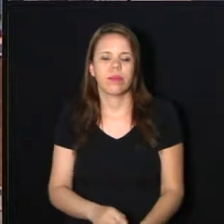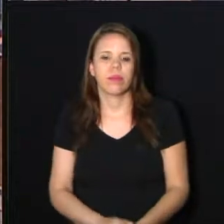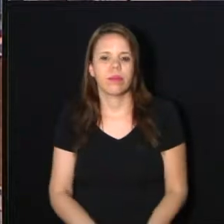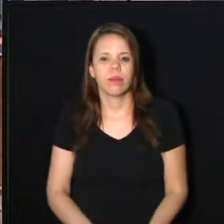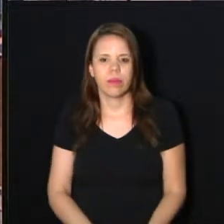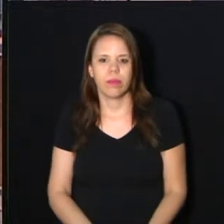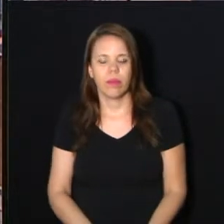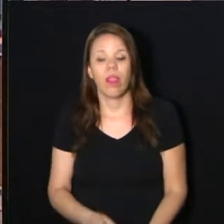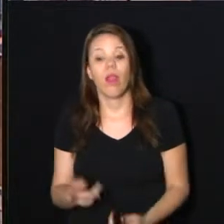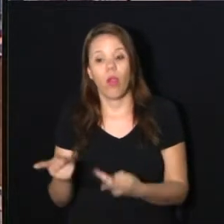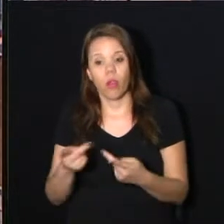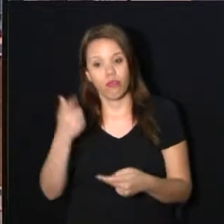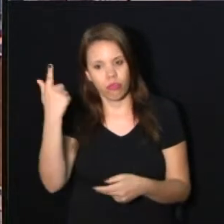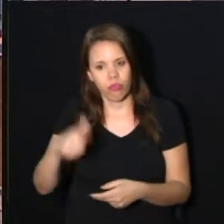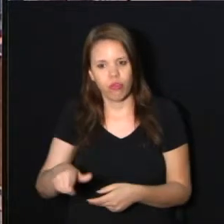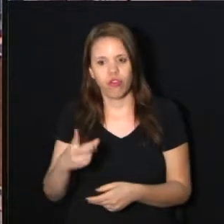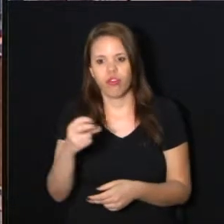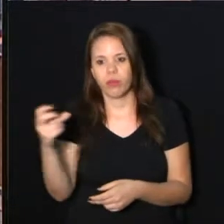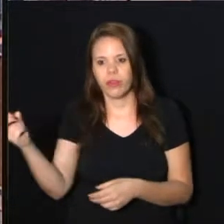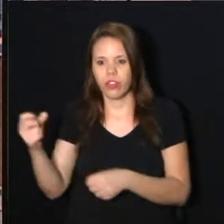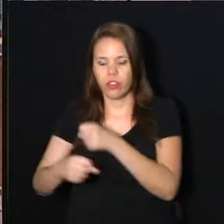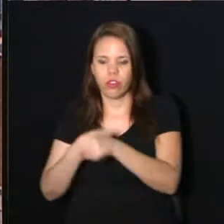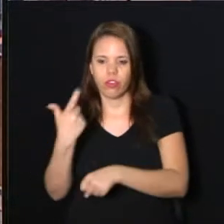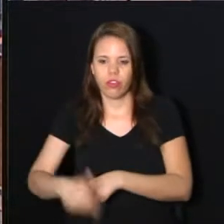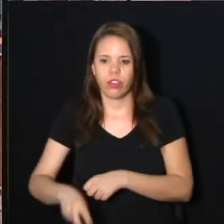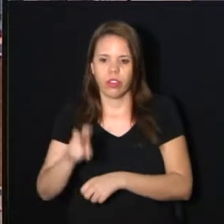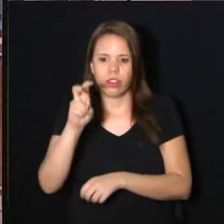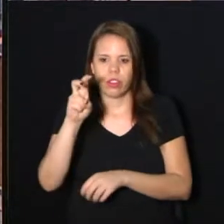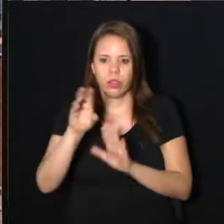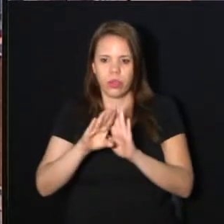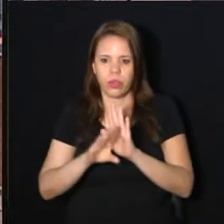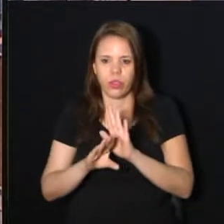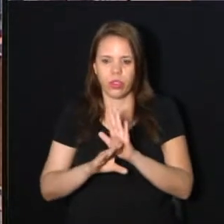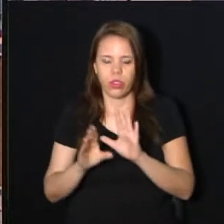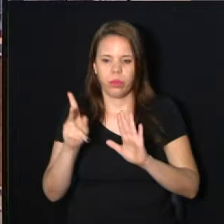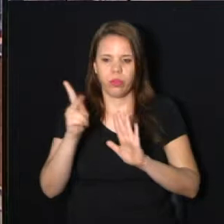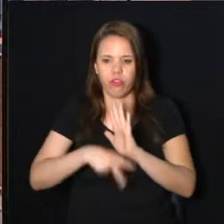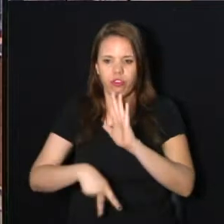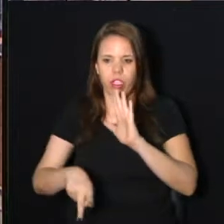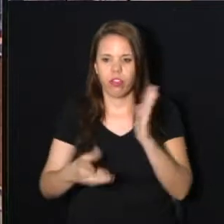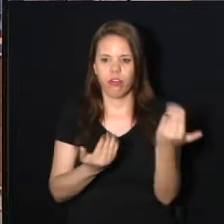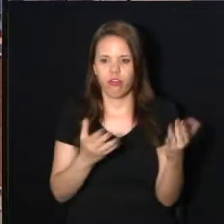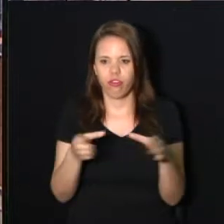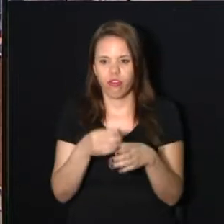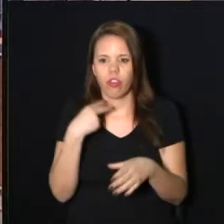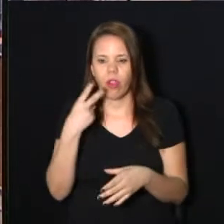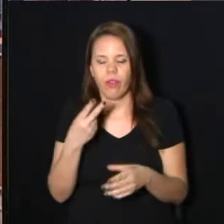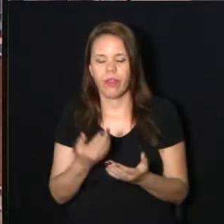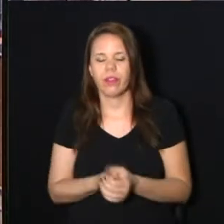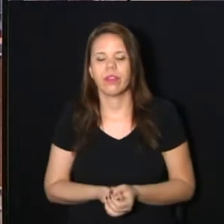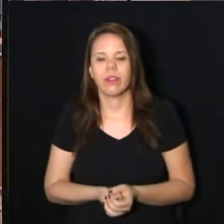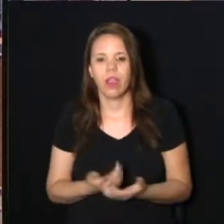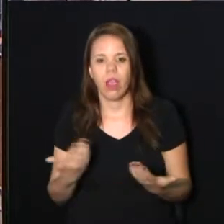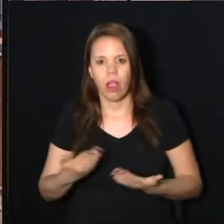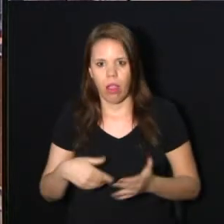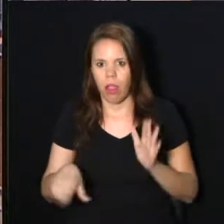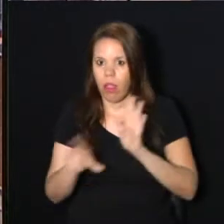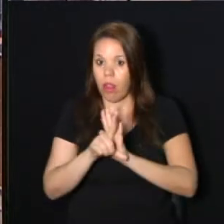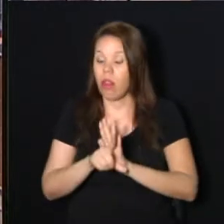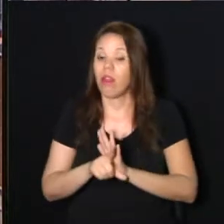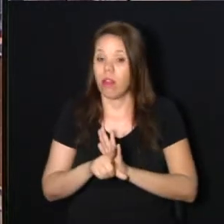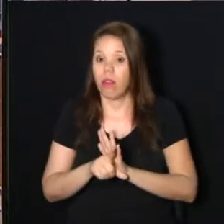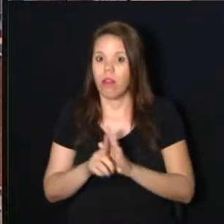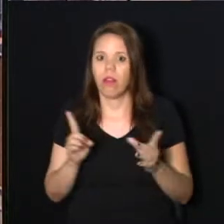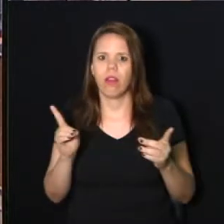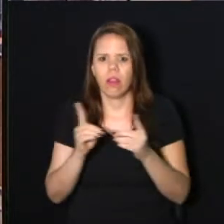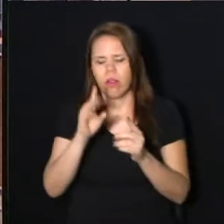Que venha então 2020 com a 5ª edição do projeto Parlamento Jovem. Olha só, agora é lei, hein?